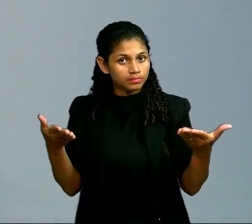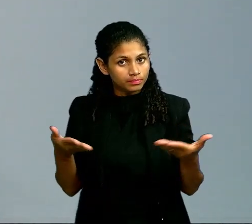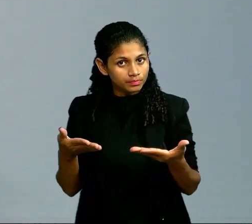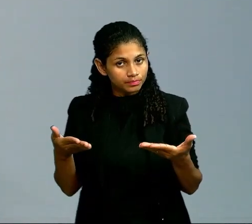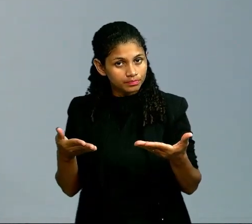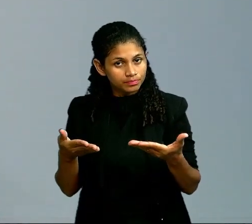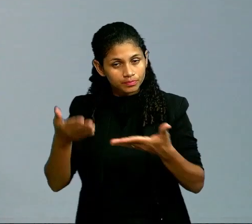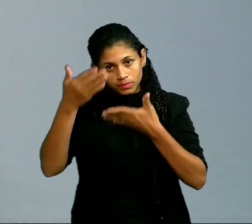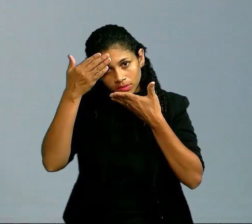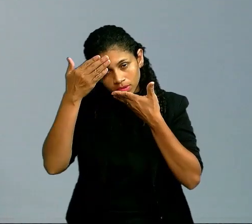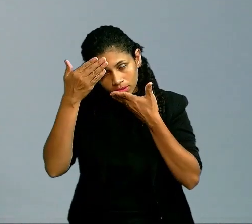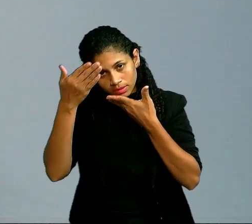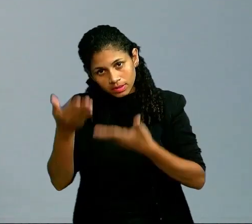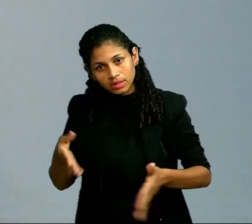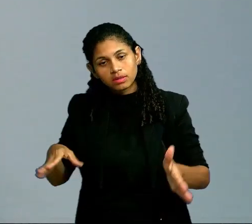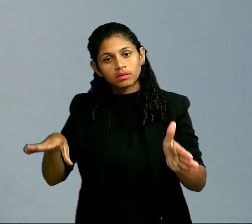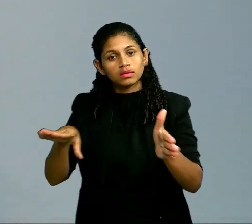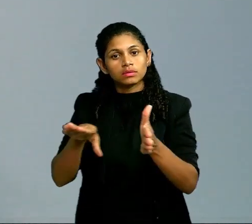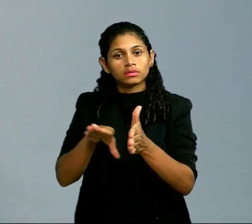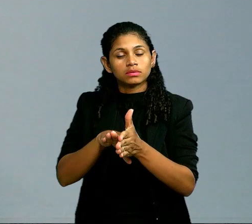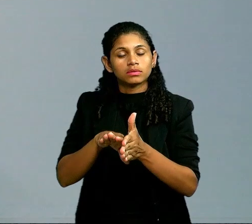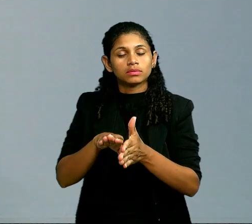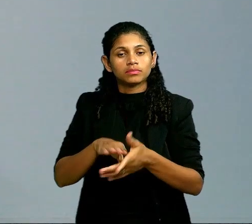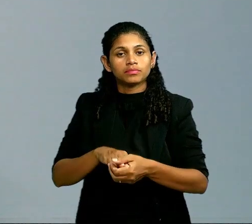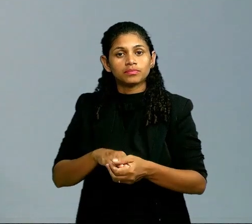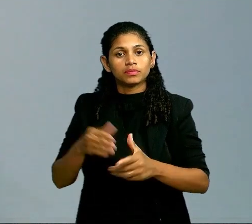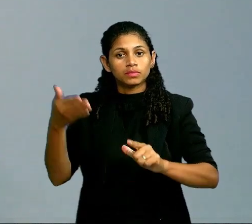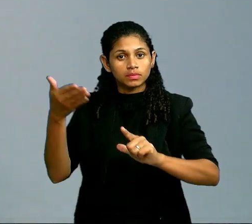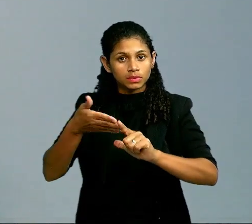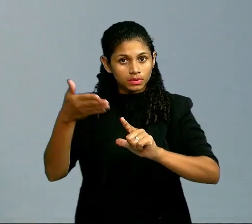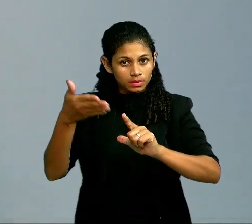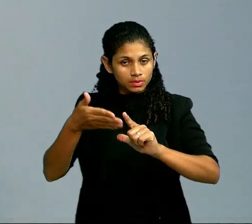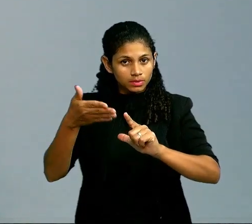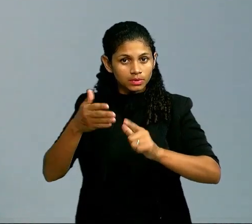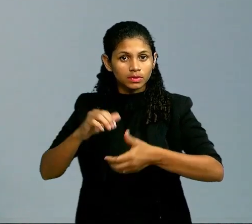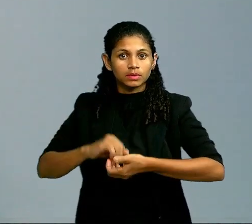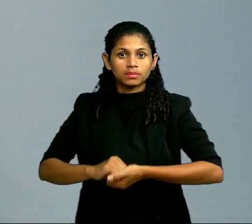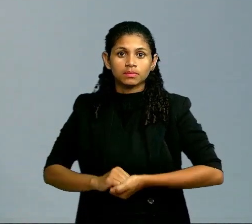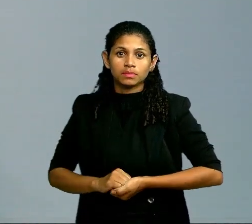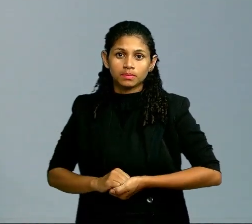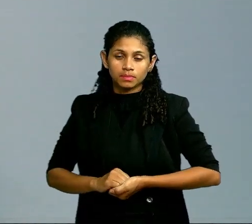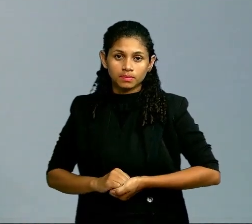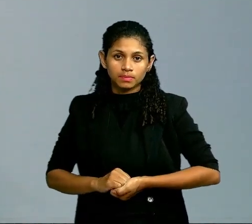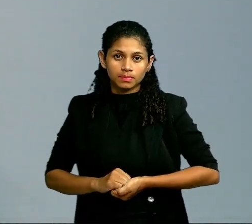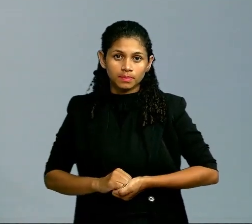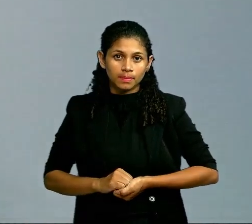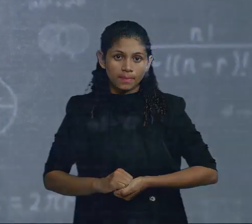Obrigado por ficarem até aqui. Para essas e outras aulas, acessem a nossa plataforma.